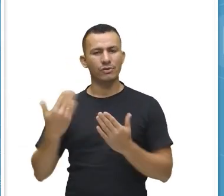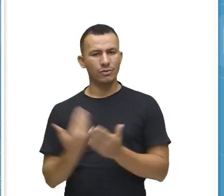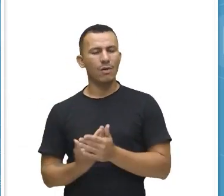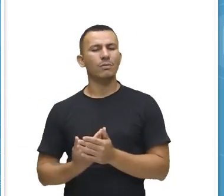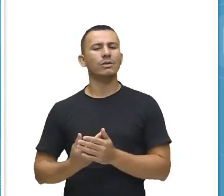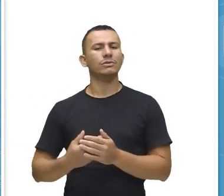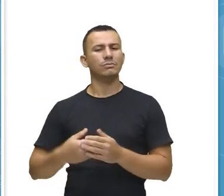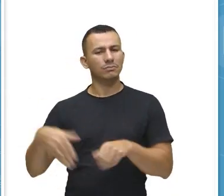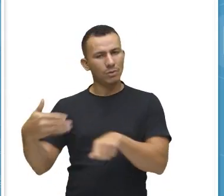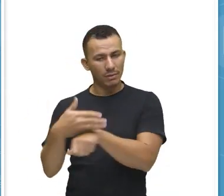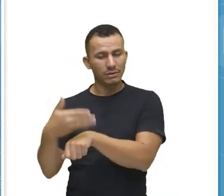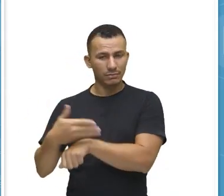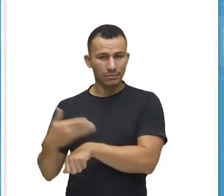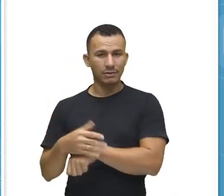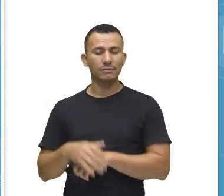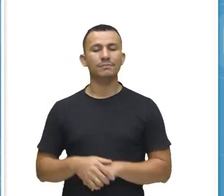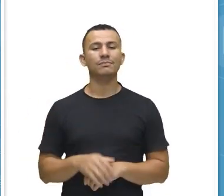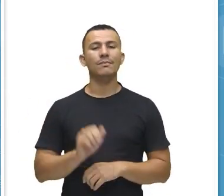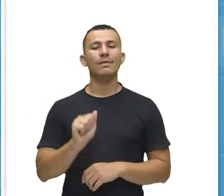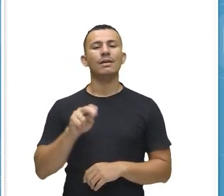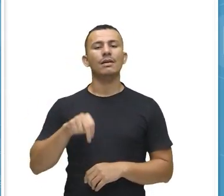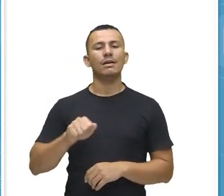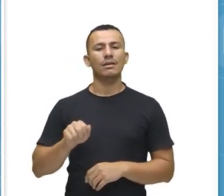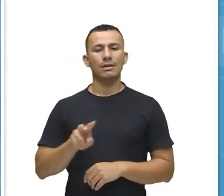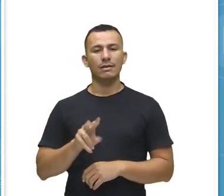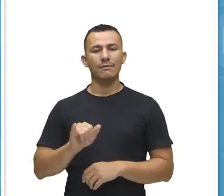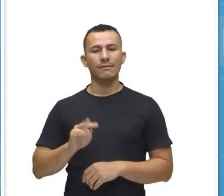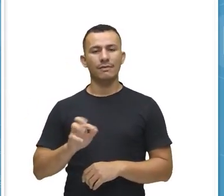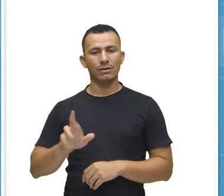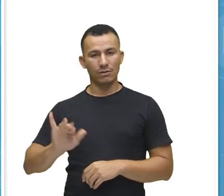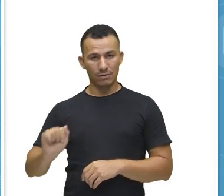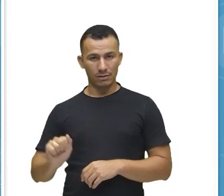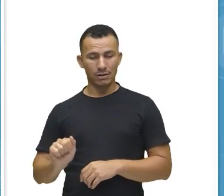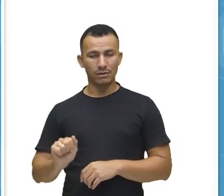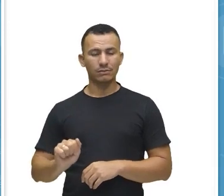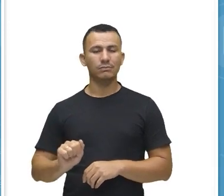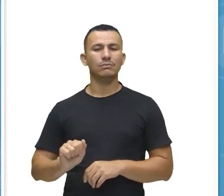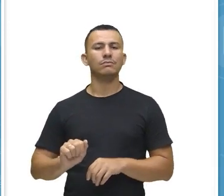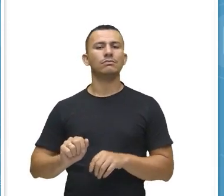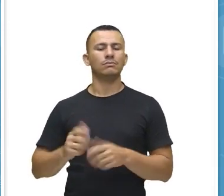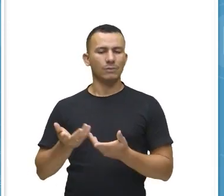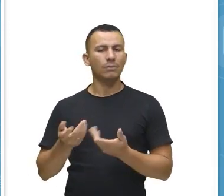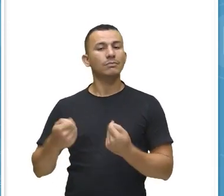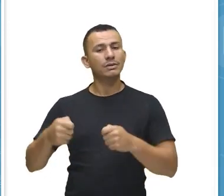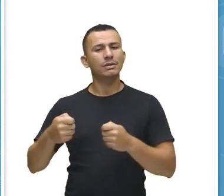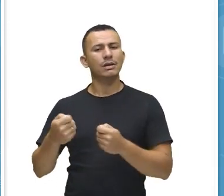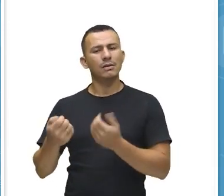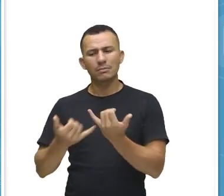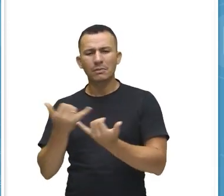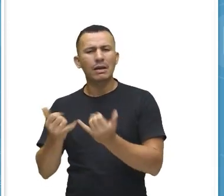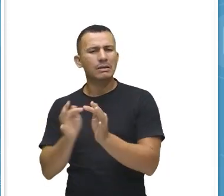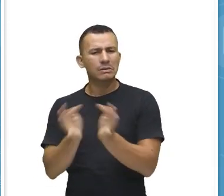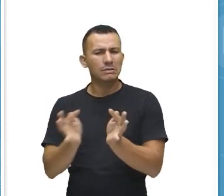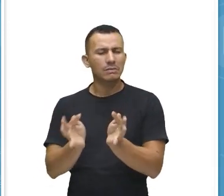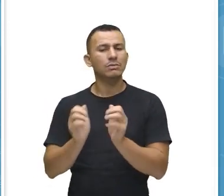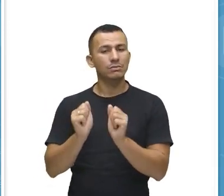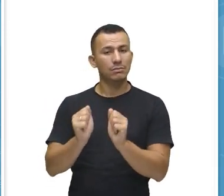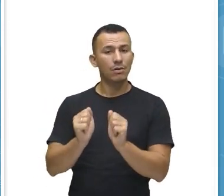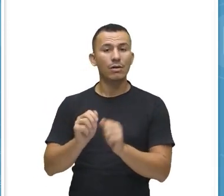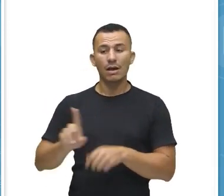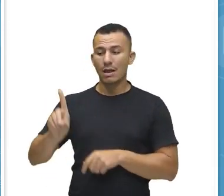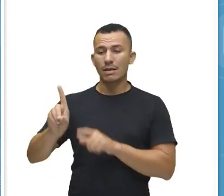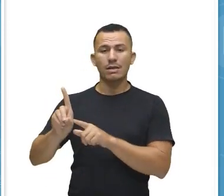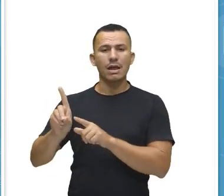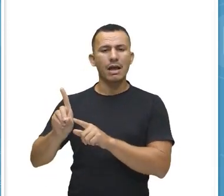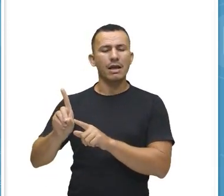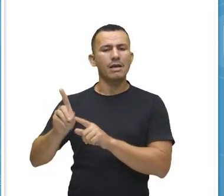D, Ana Vitória. E claro, sem ofender, sem ser ofensiva, a brincadeira é muito bem-vinda, como fez aqui a Késia. D de